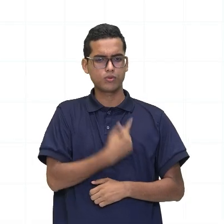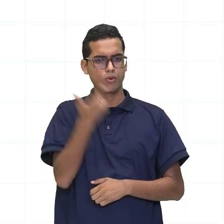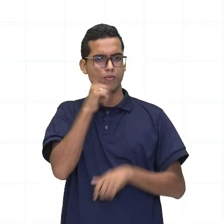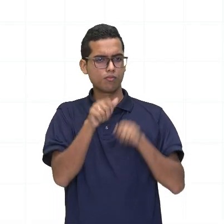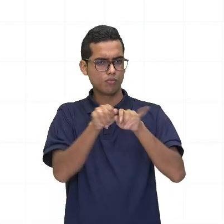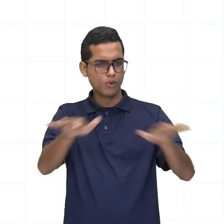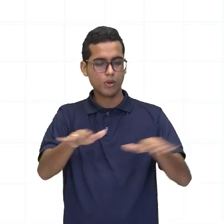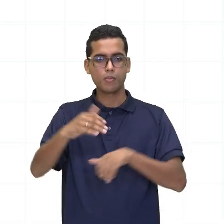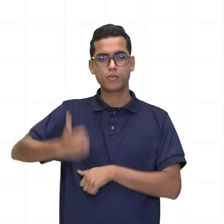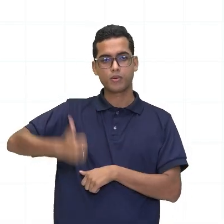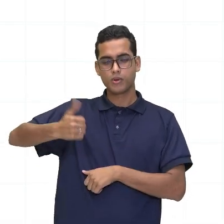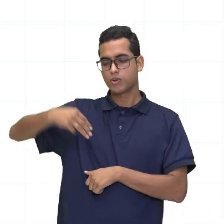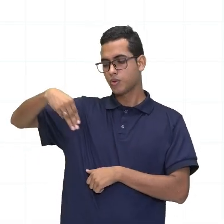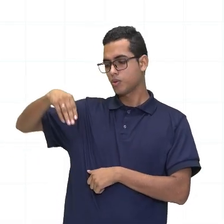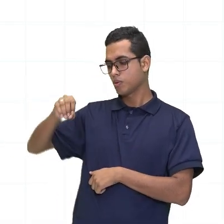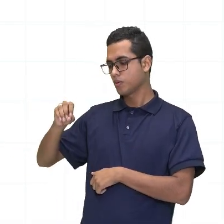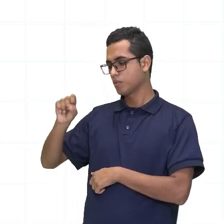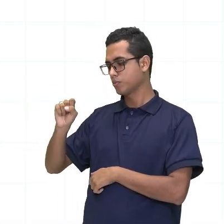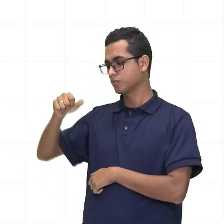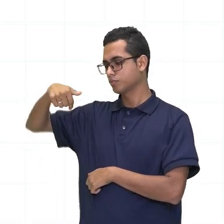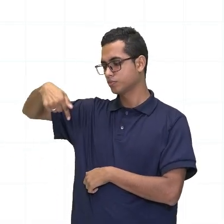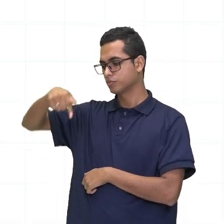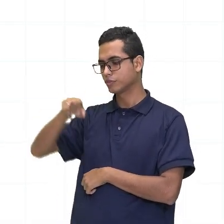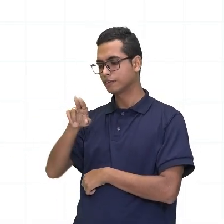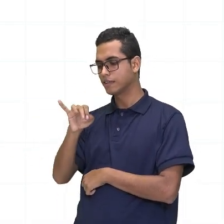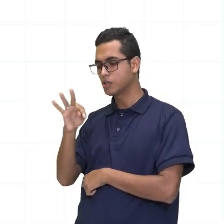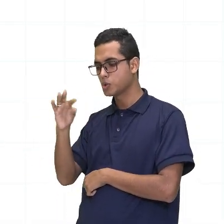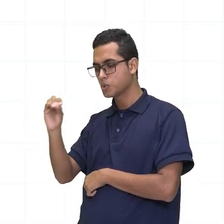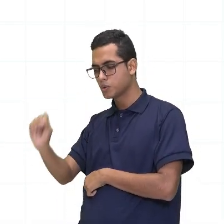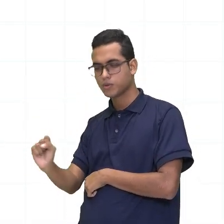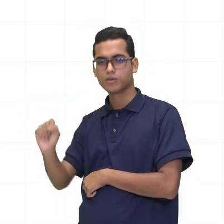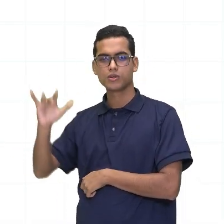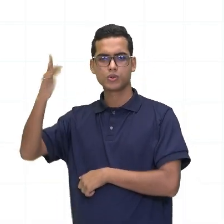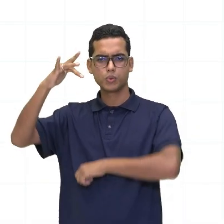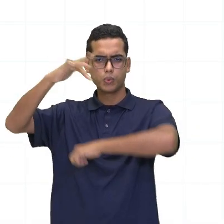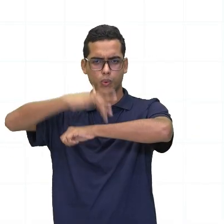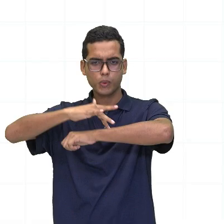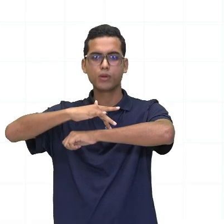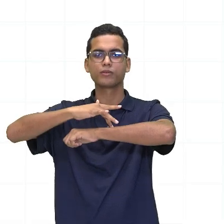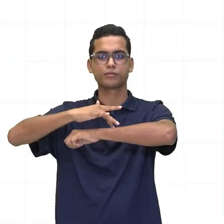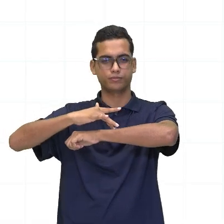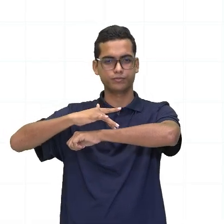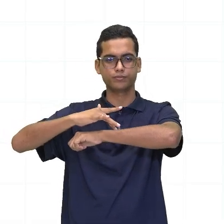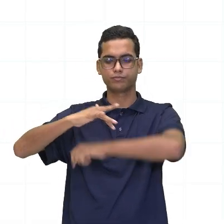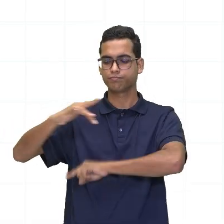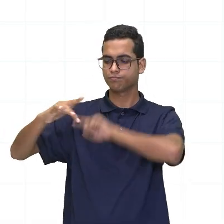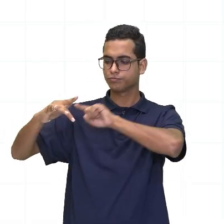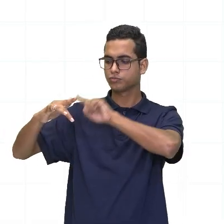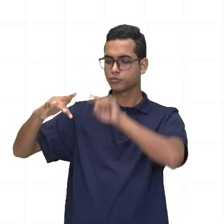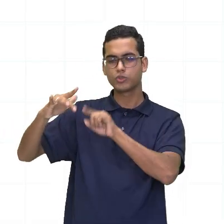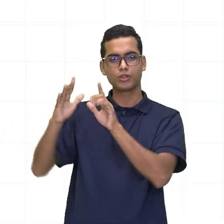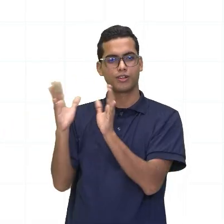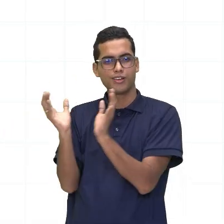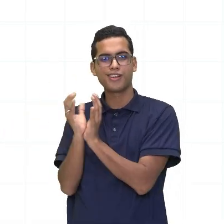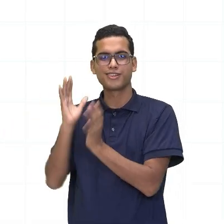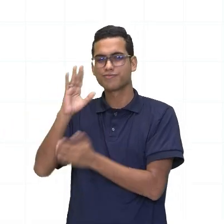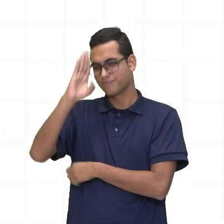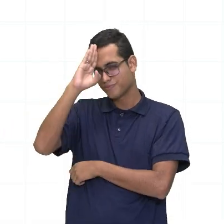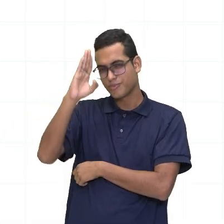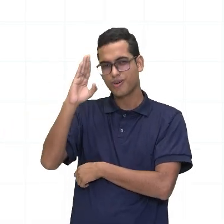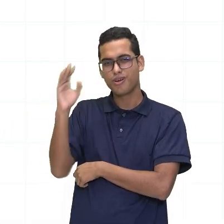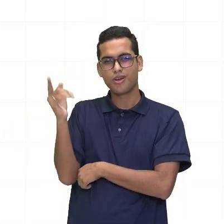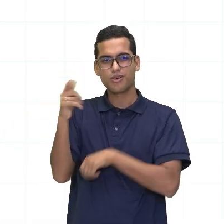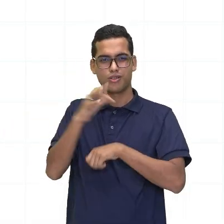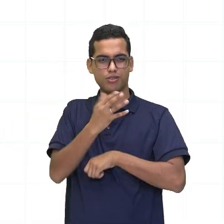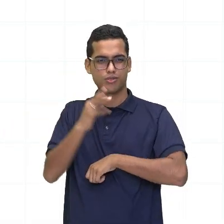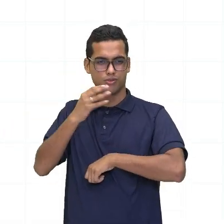né, que são os mais comuns de serem os transmissores, os vetores de determinadas doenças. E apenas o Aedes